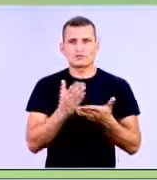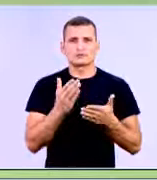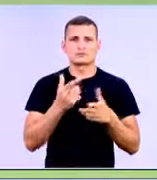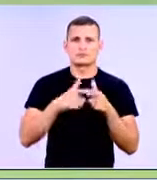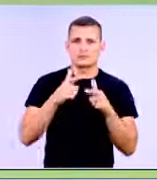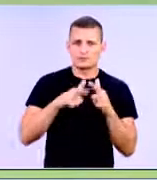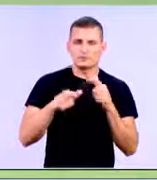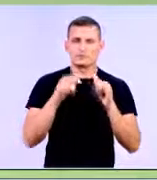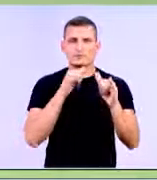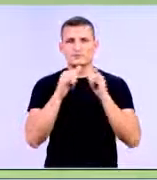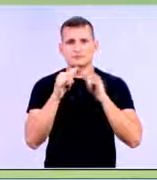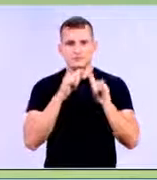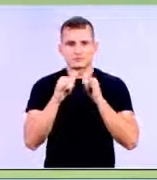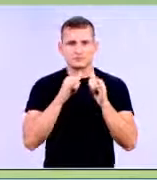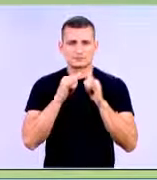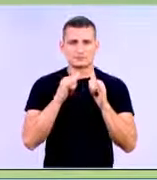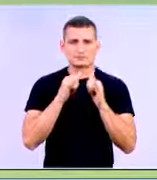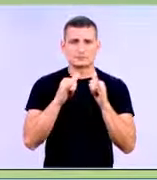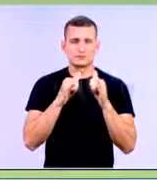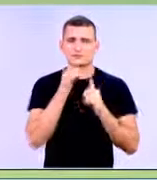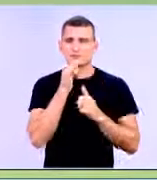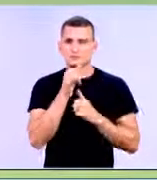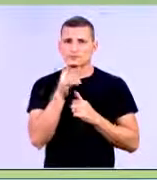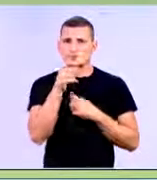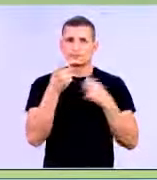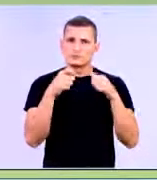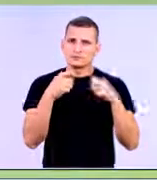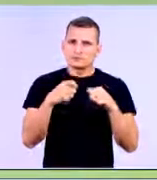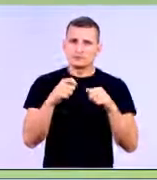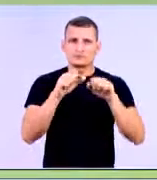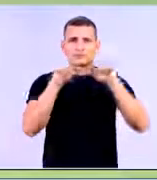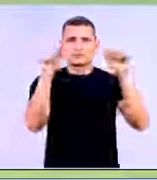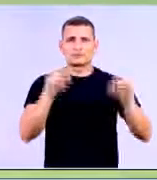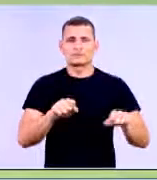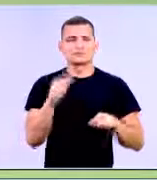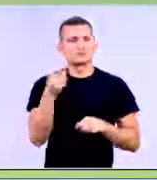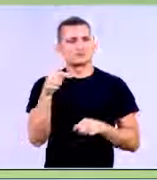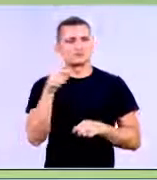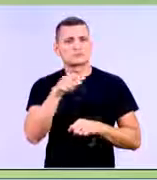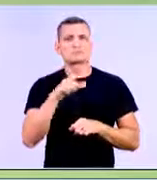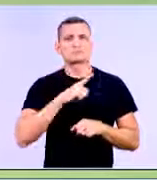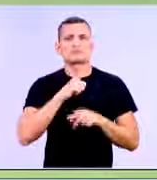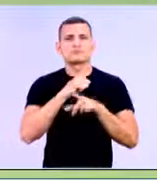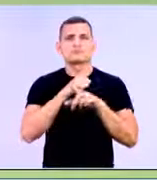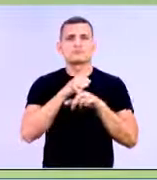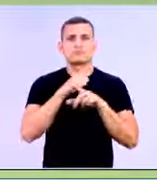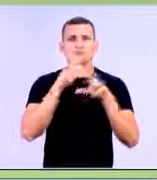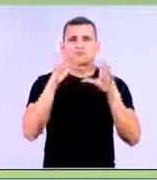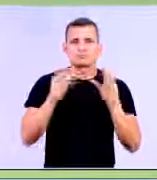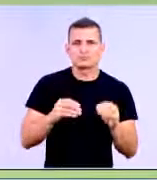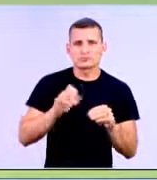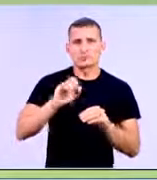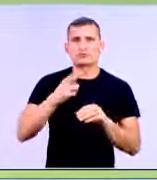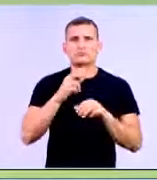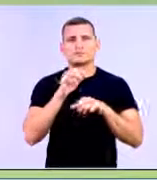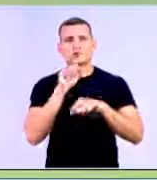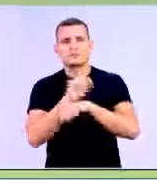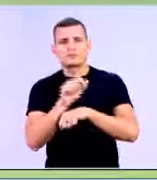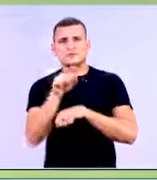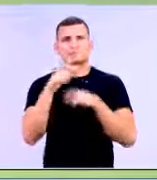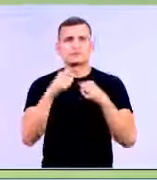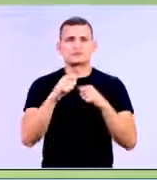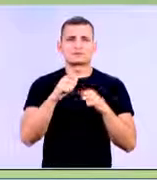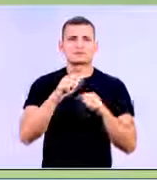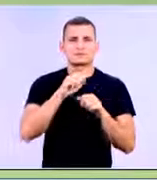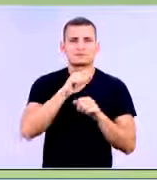das informações. Quando você precisar, o sistema não está ali, ele está ausente, o sistema travou, você tem que reiniciar